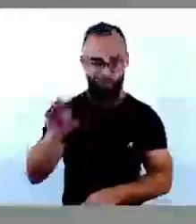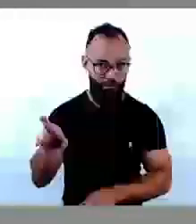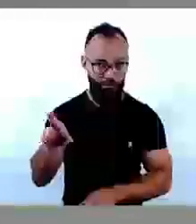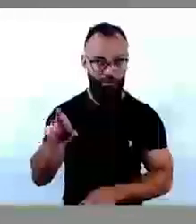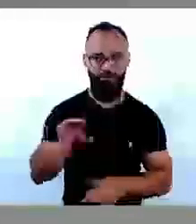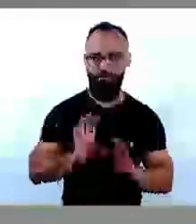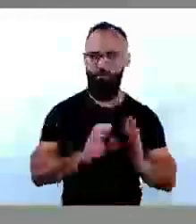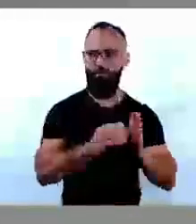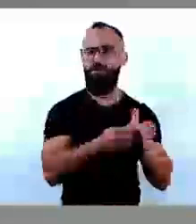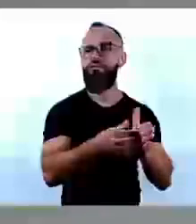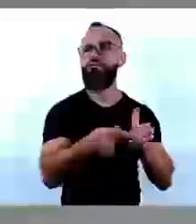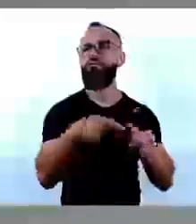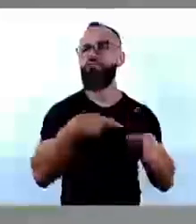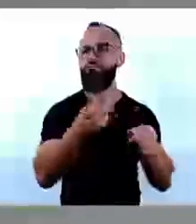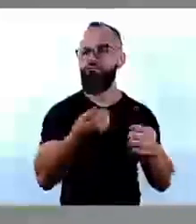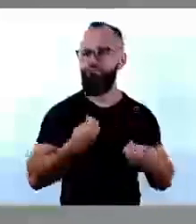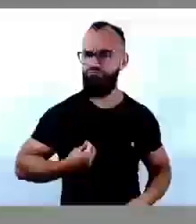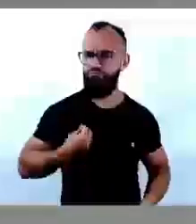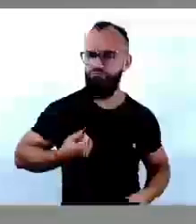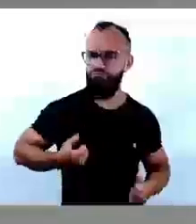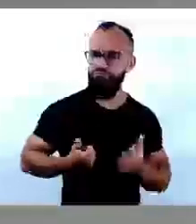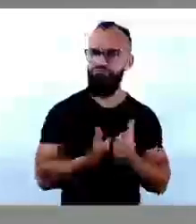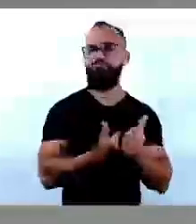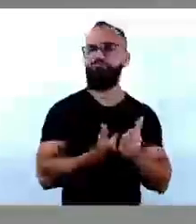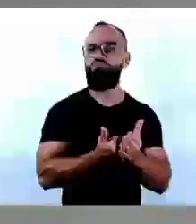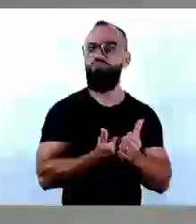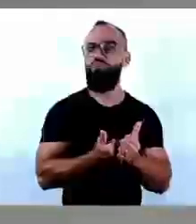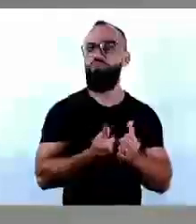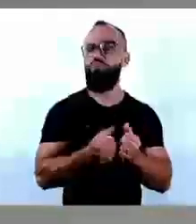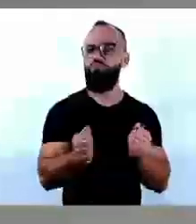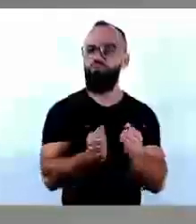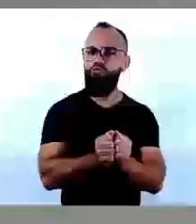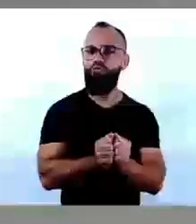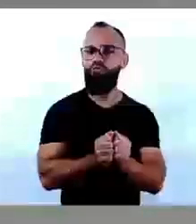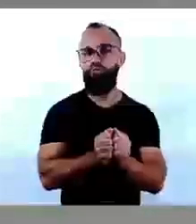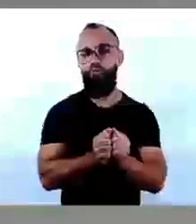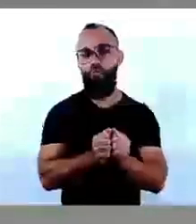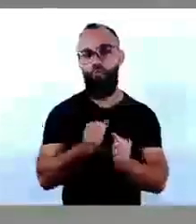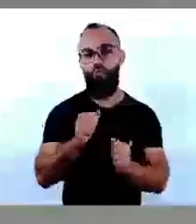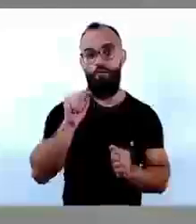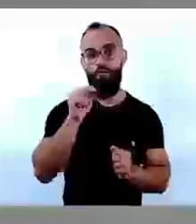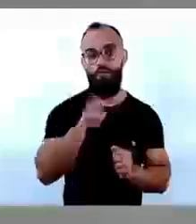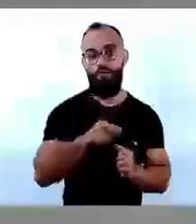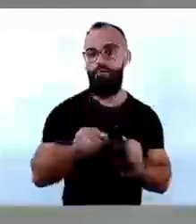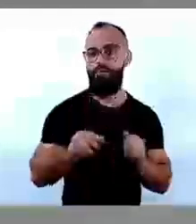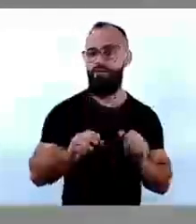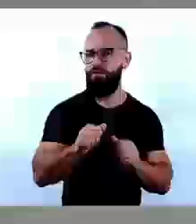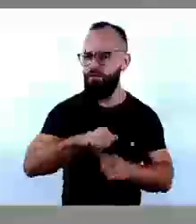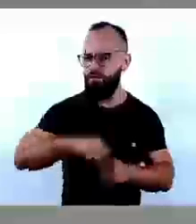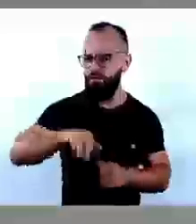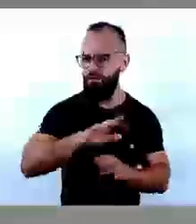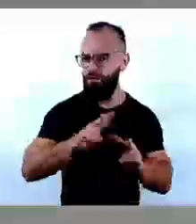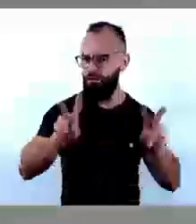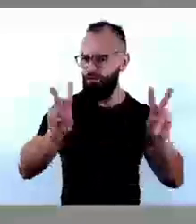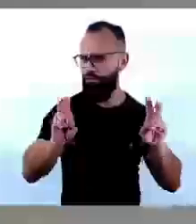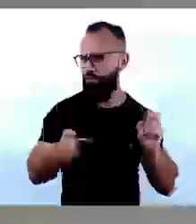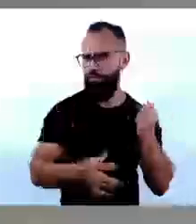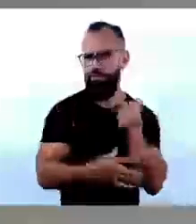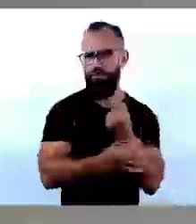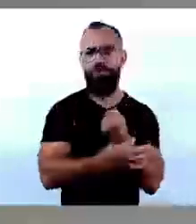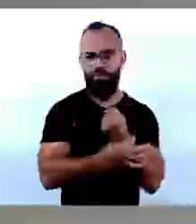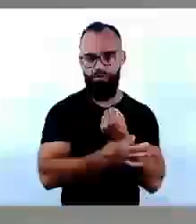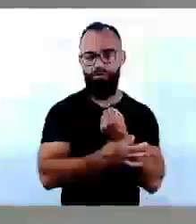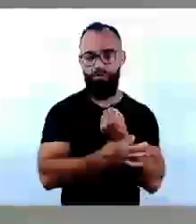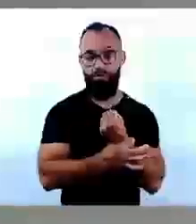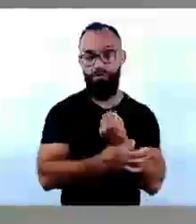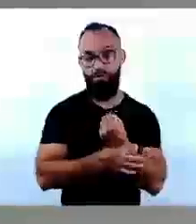parceira né de tá unida nessa questão da segurança e tenho feito